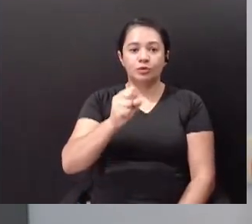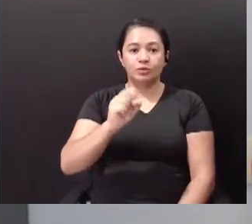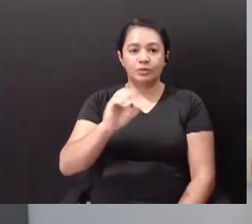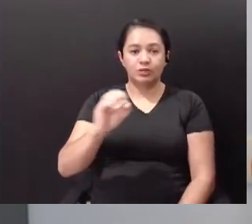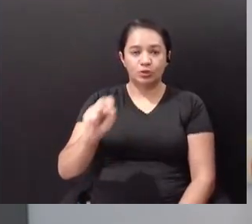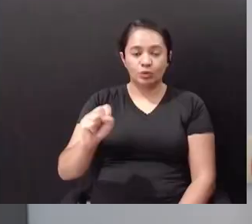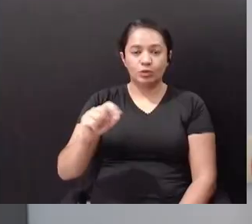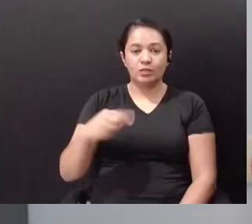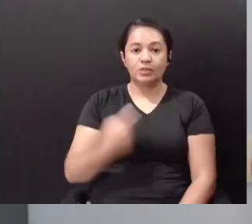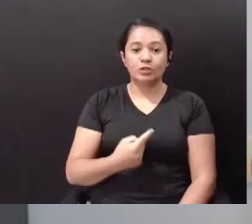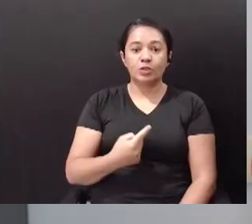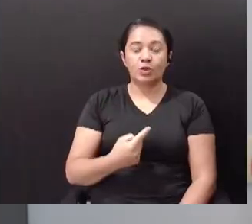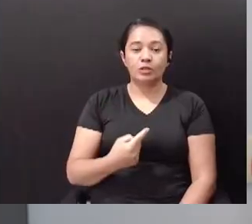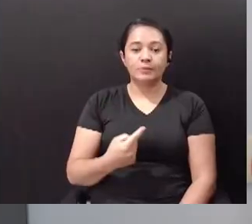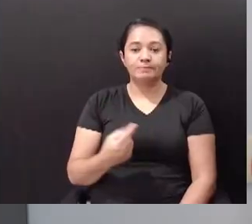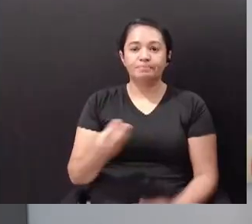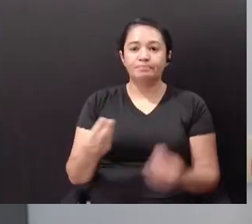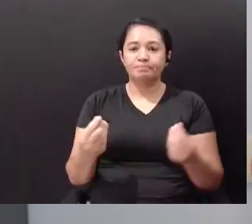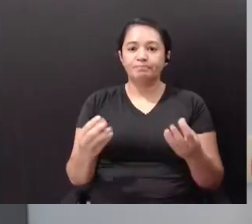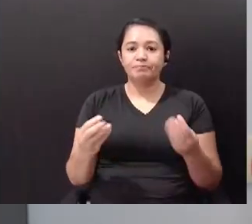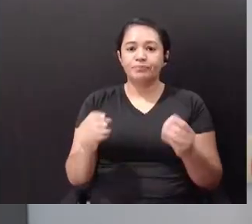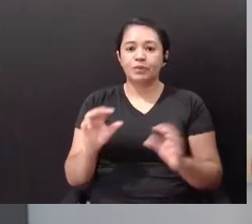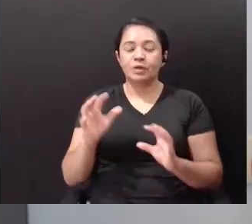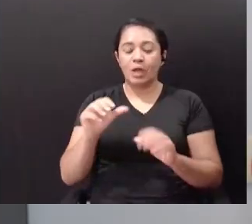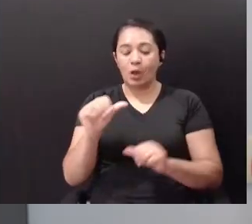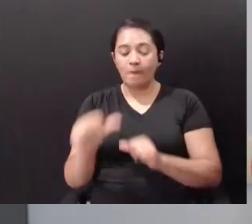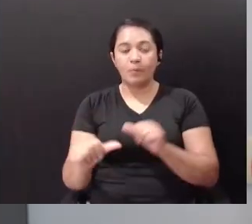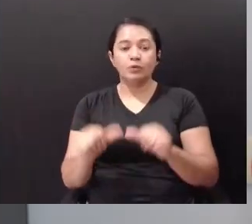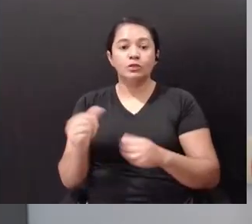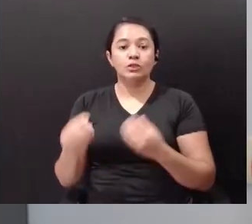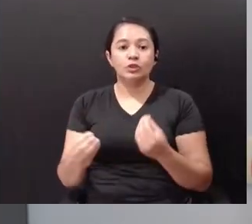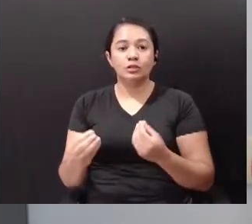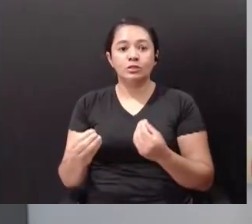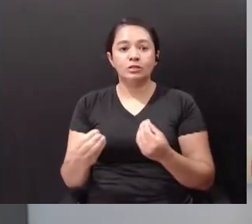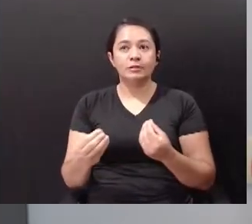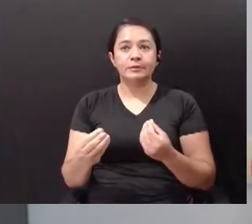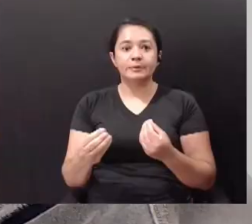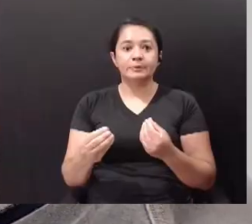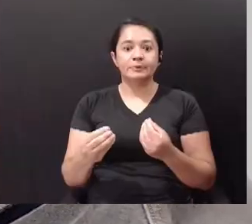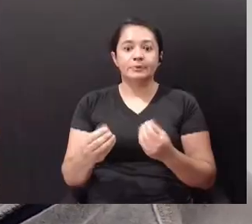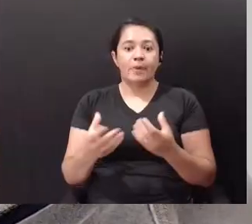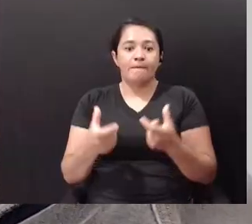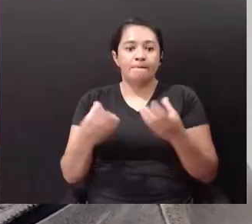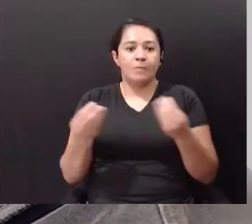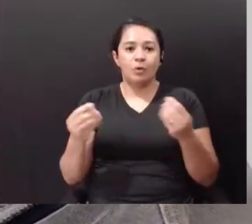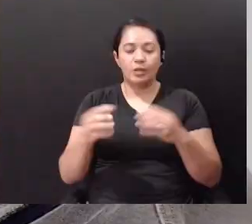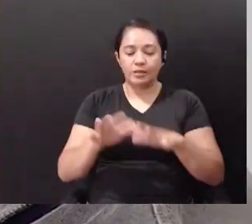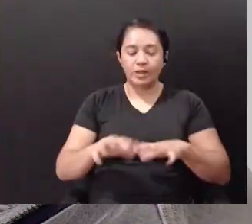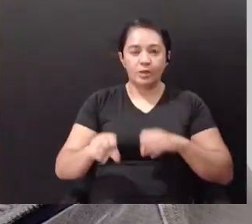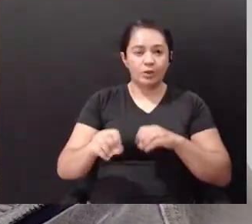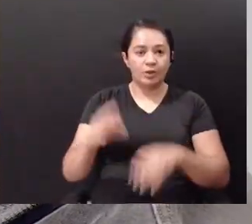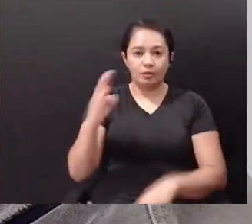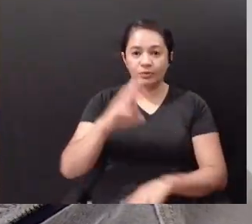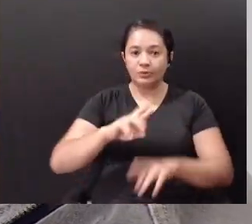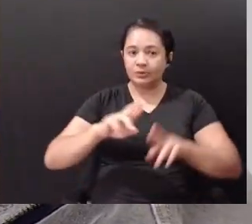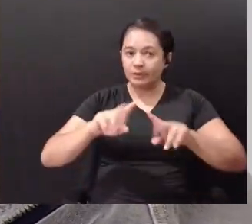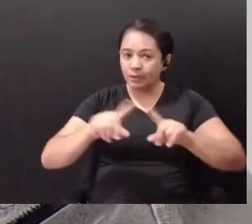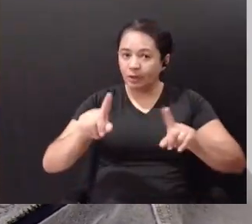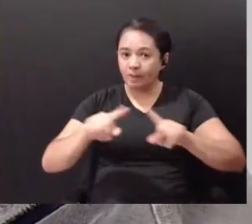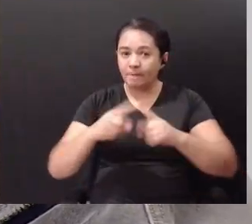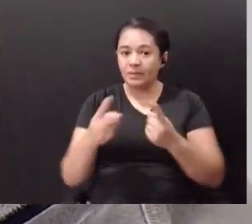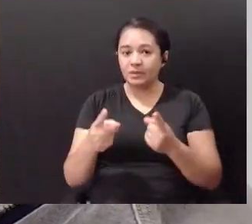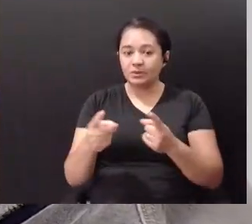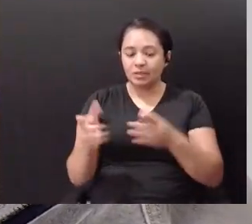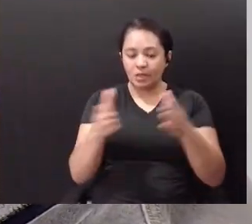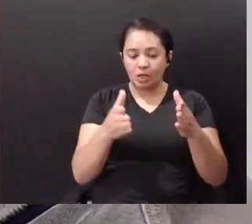ter uma mudança tão grande na questão educacional do Brasil. Além dessa questão das ordens cuidarem,